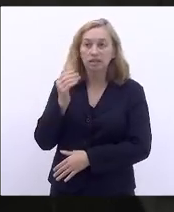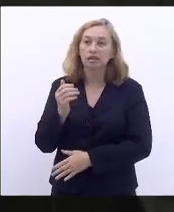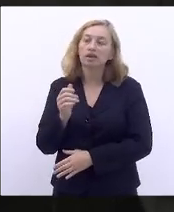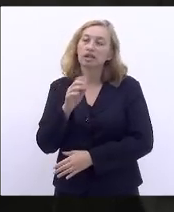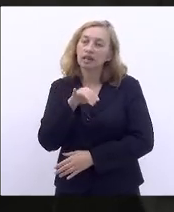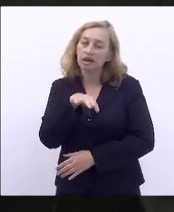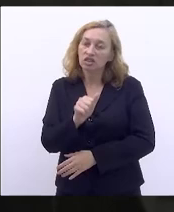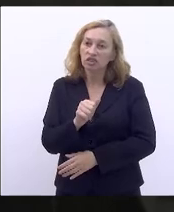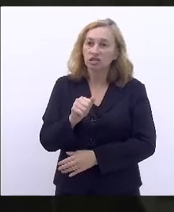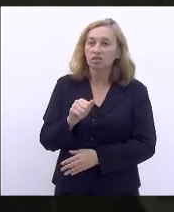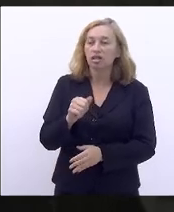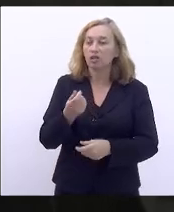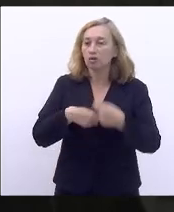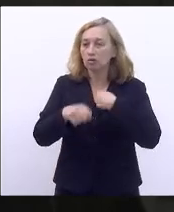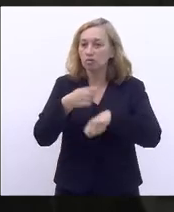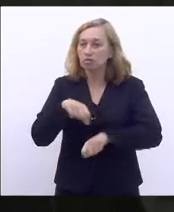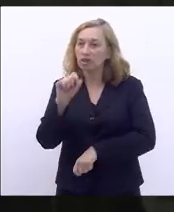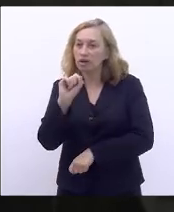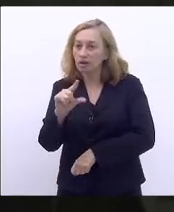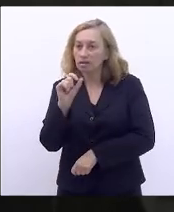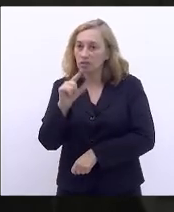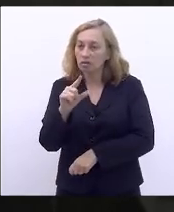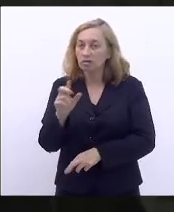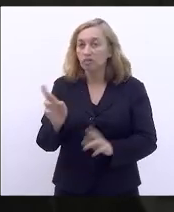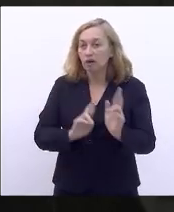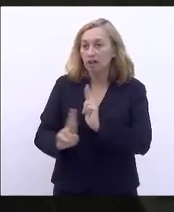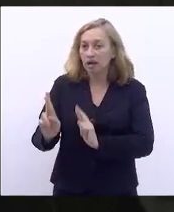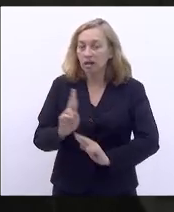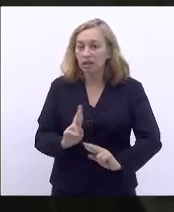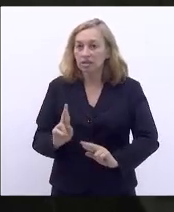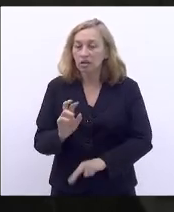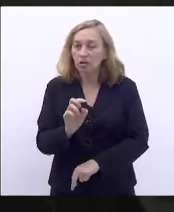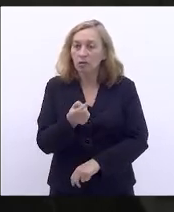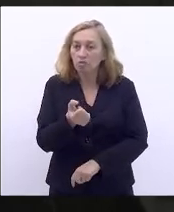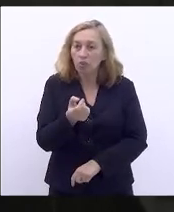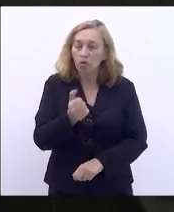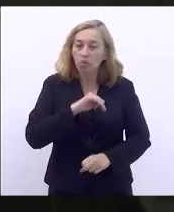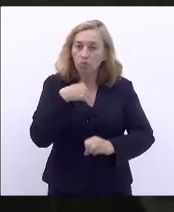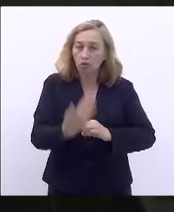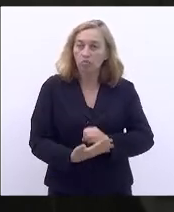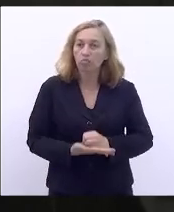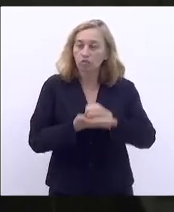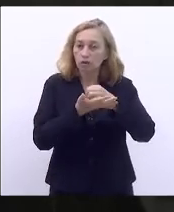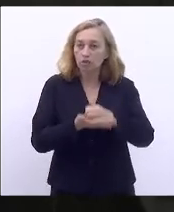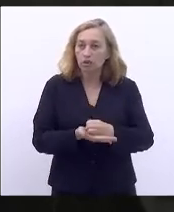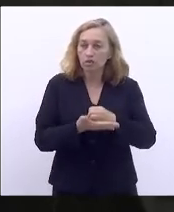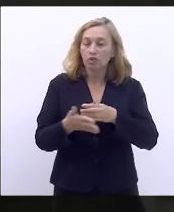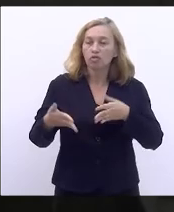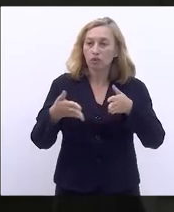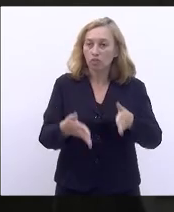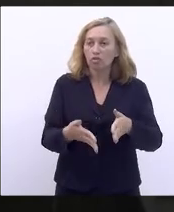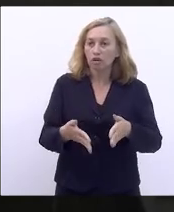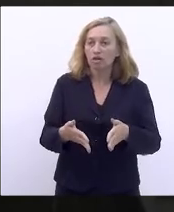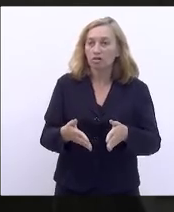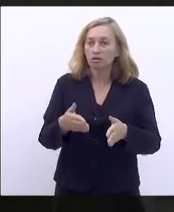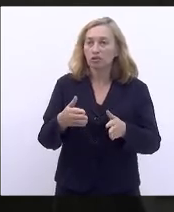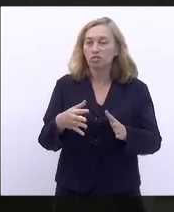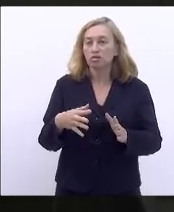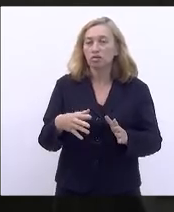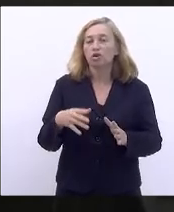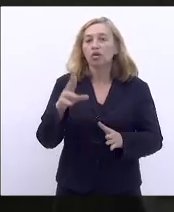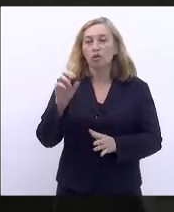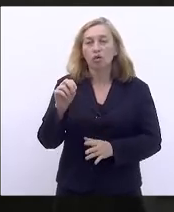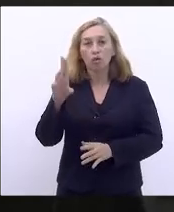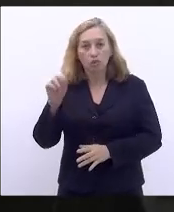economia azul tem uma estreita relação com o desenvolvimento sustentável, ponto central da agenda global da